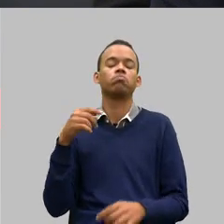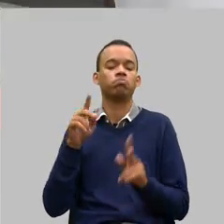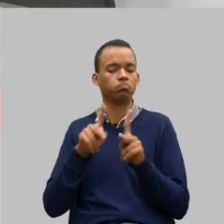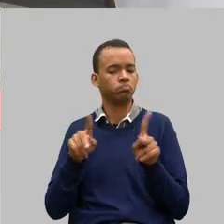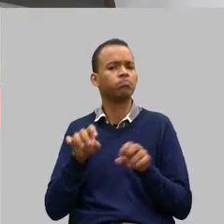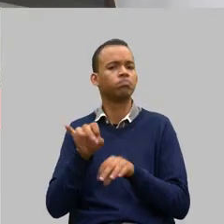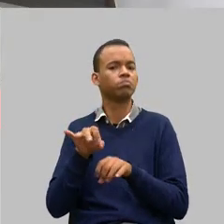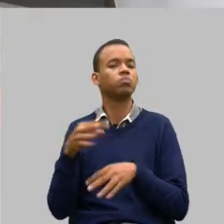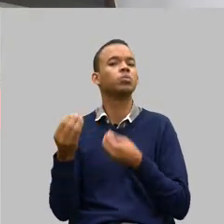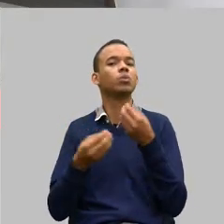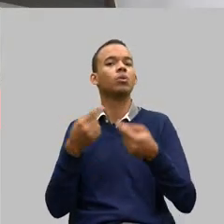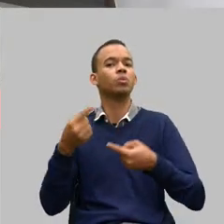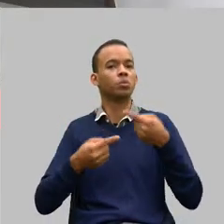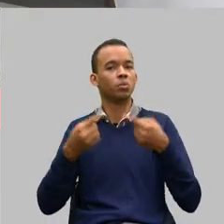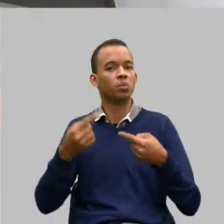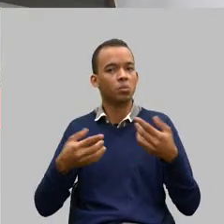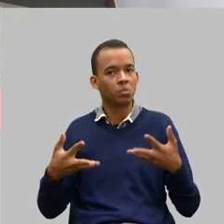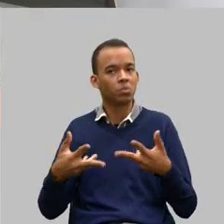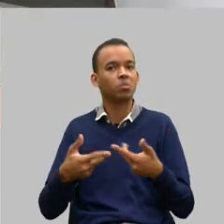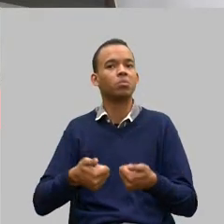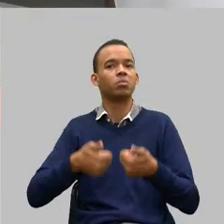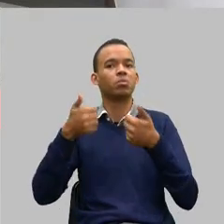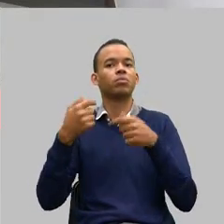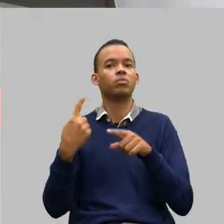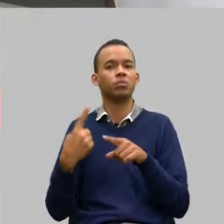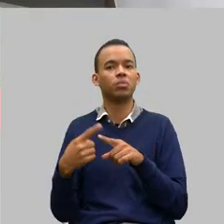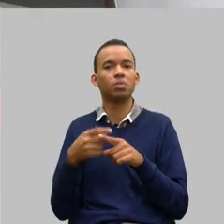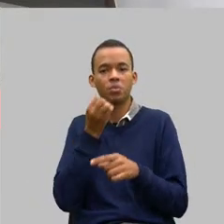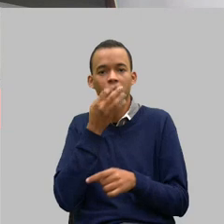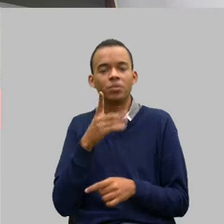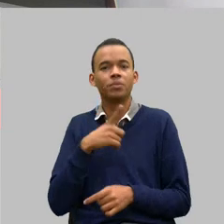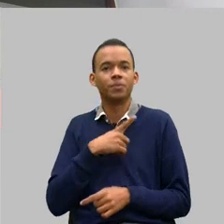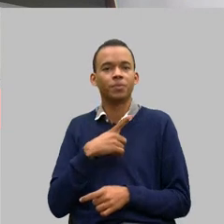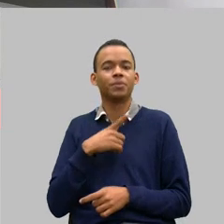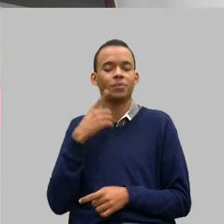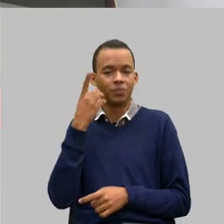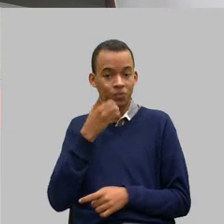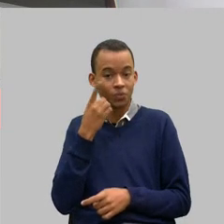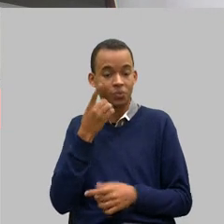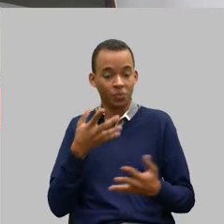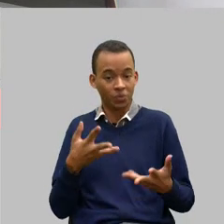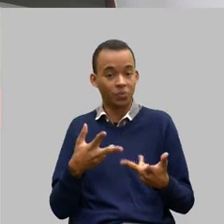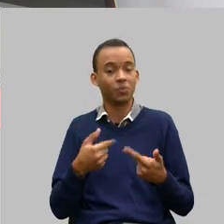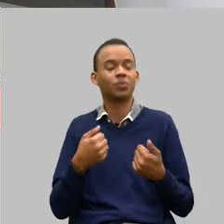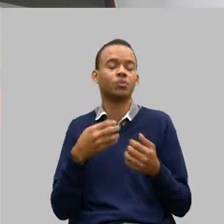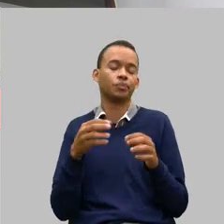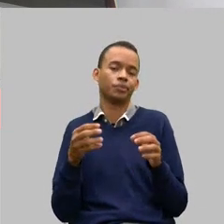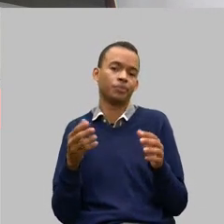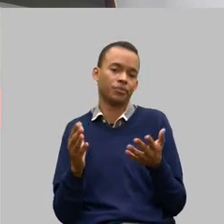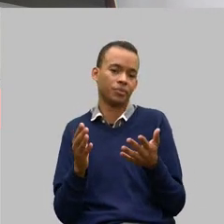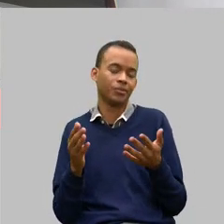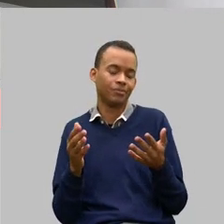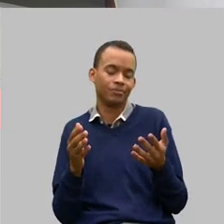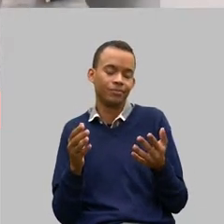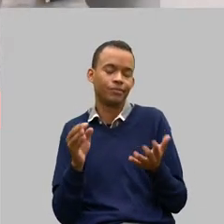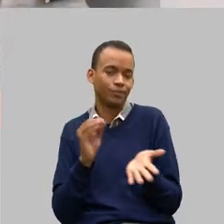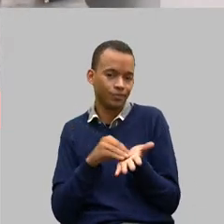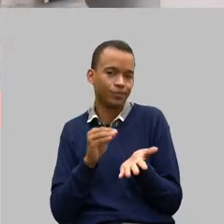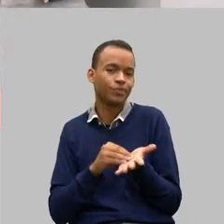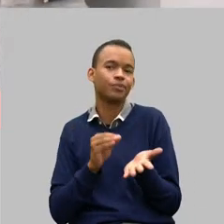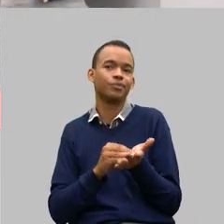política e quando a gente tem um professor da boa política que é algo hoje escasso na vida pública nós temos que valorizar